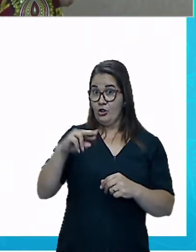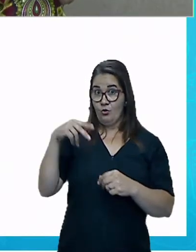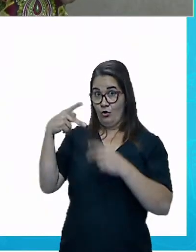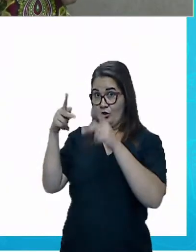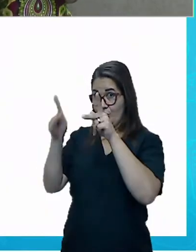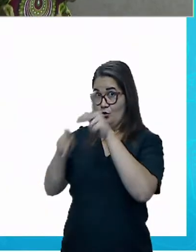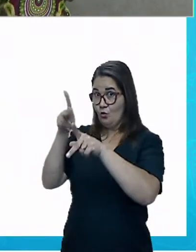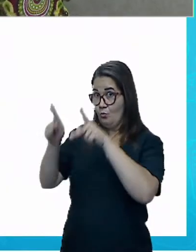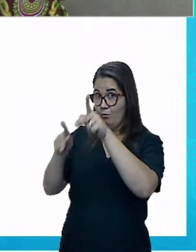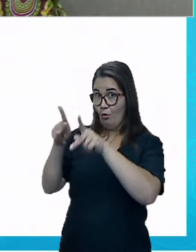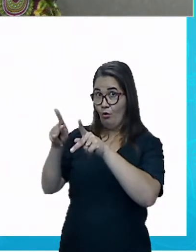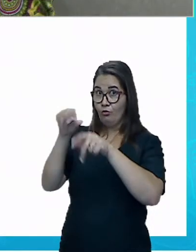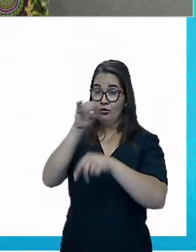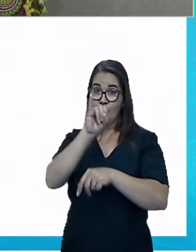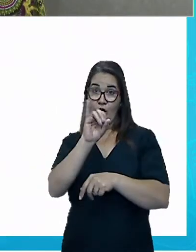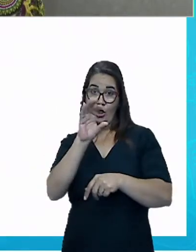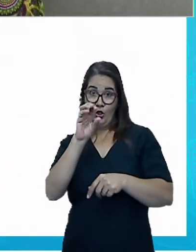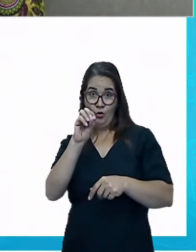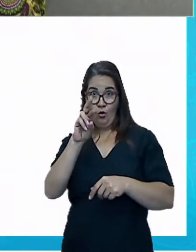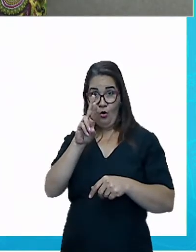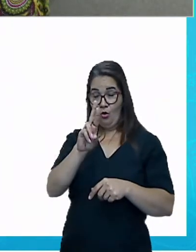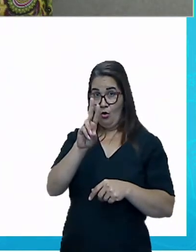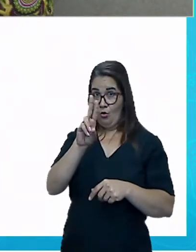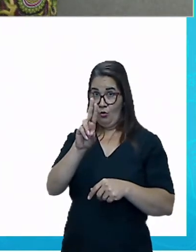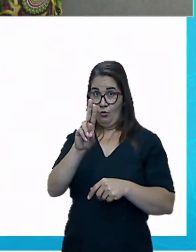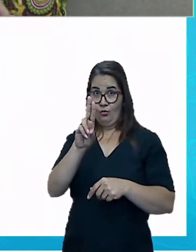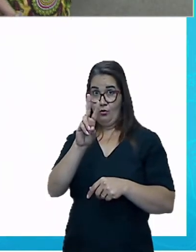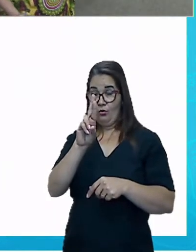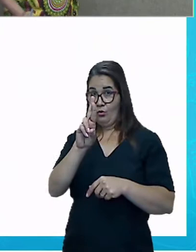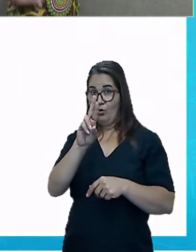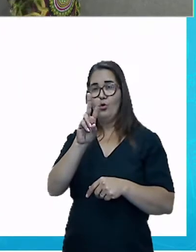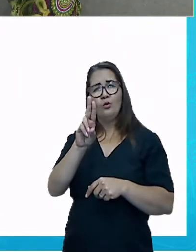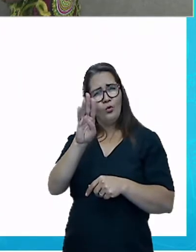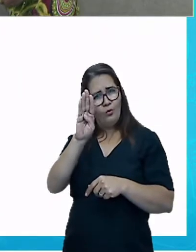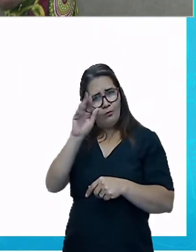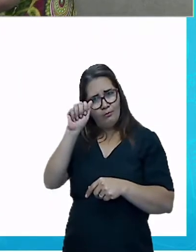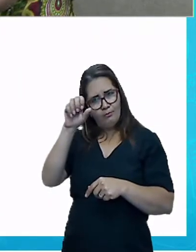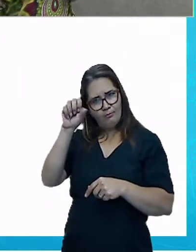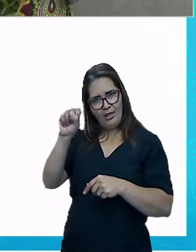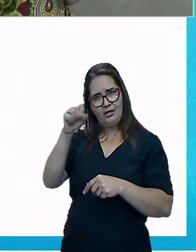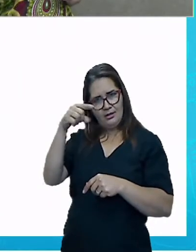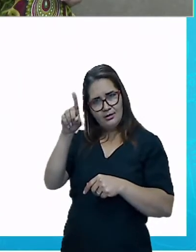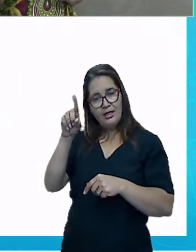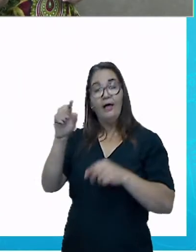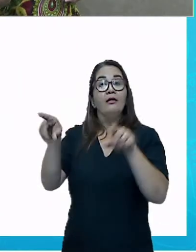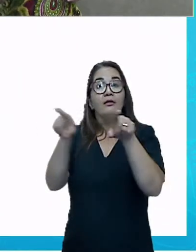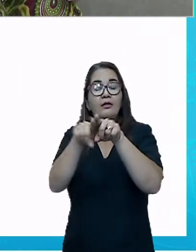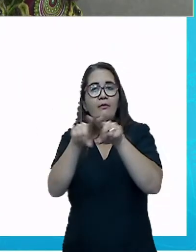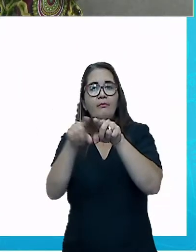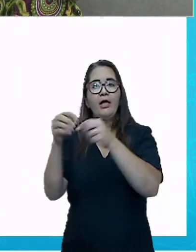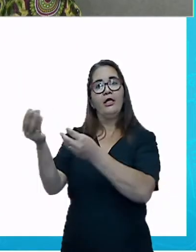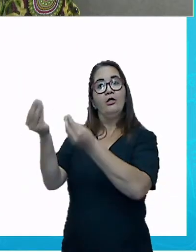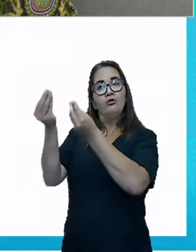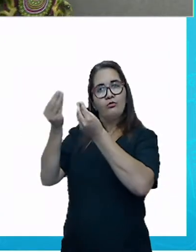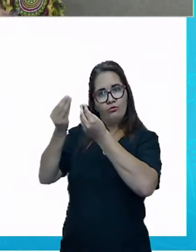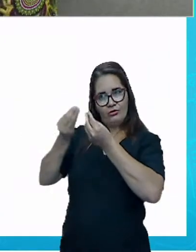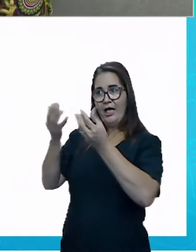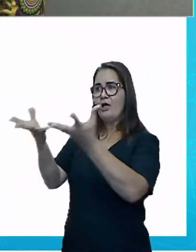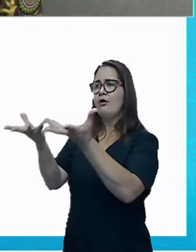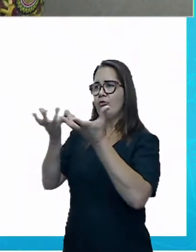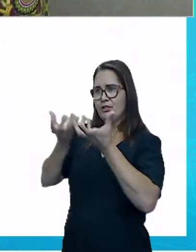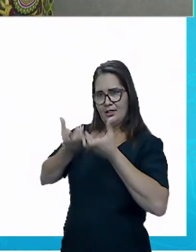iorubás introduziram. Tanto que na região aonde eles aportaram, que foi Porto